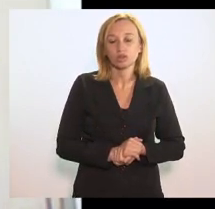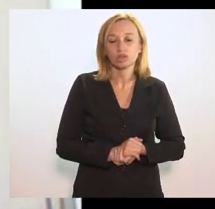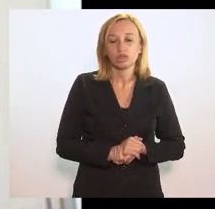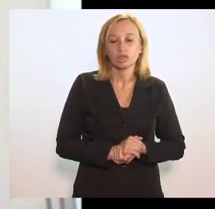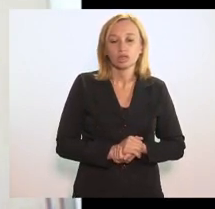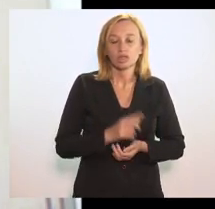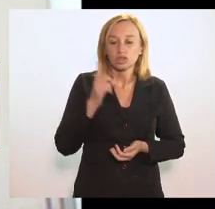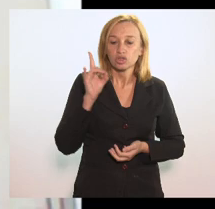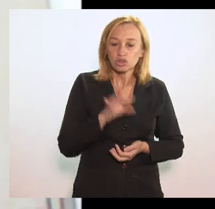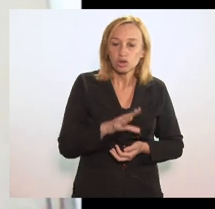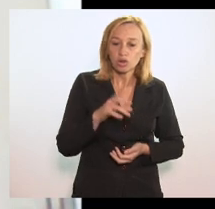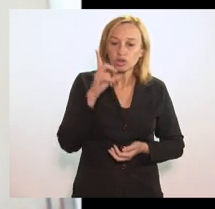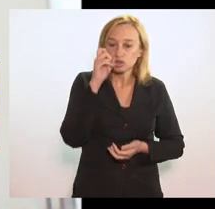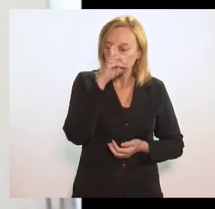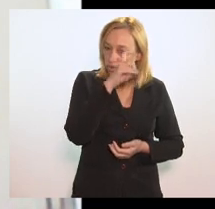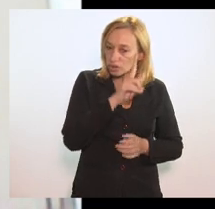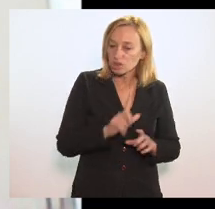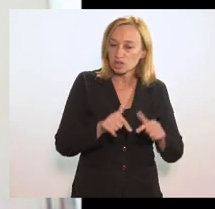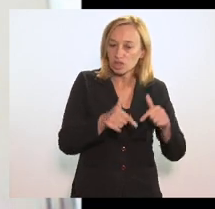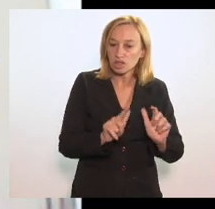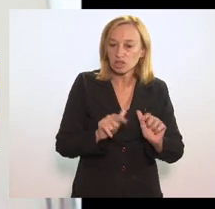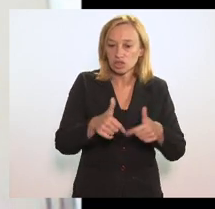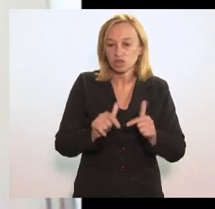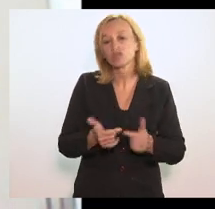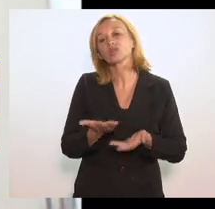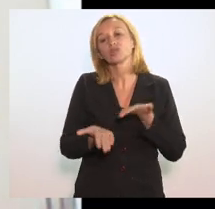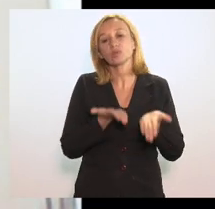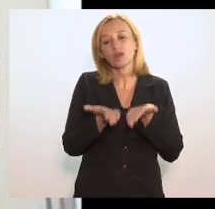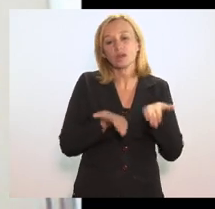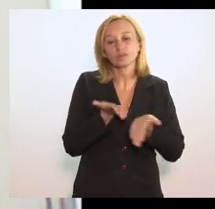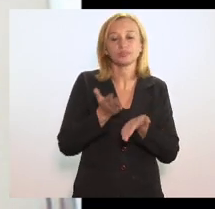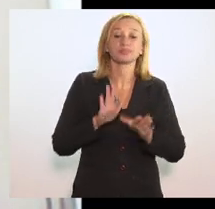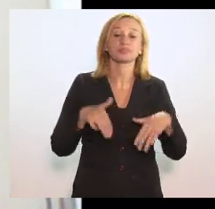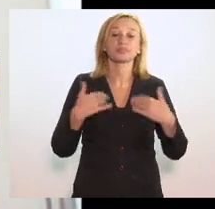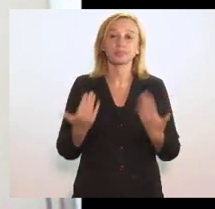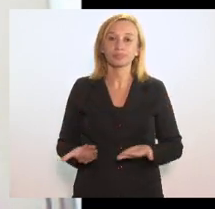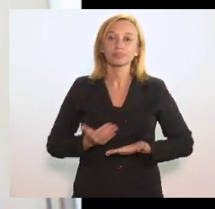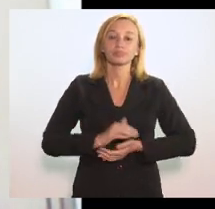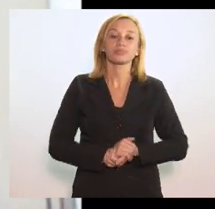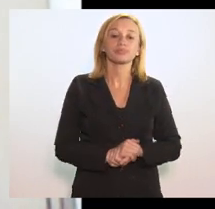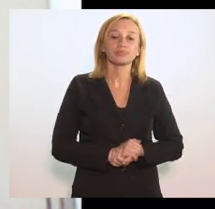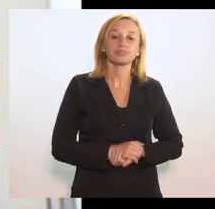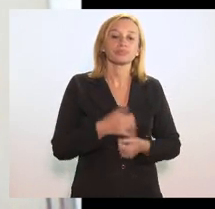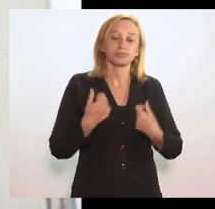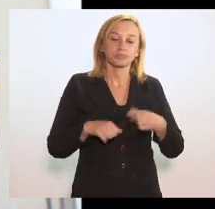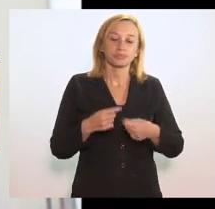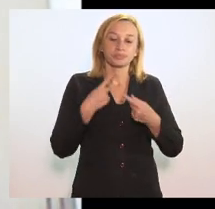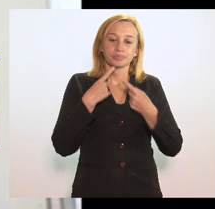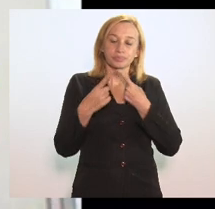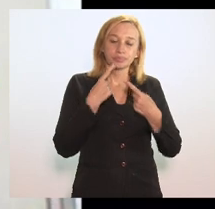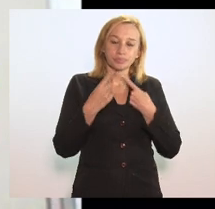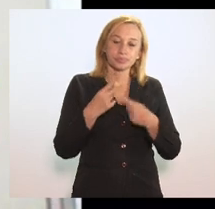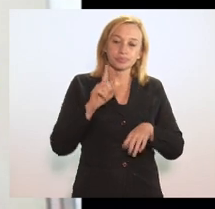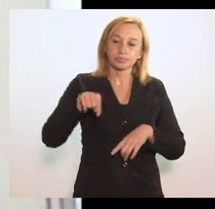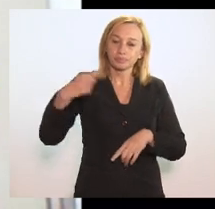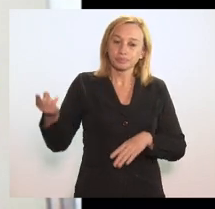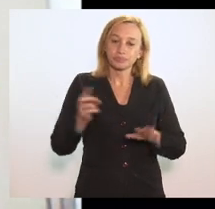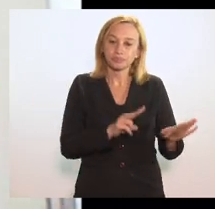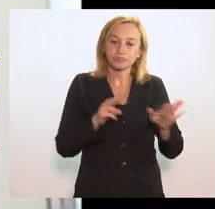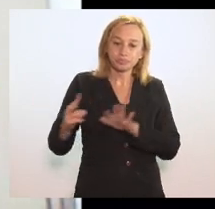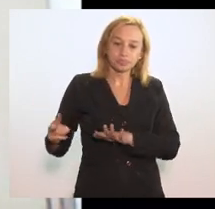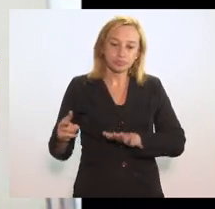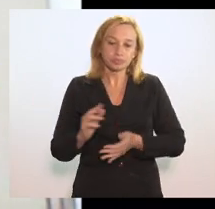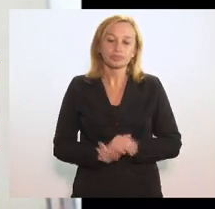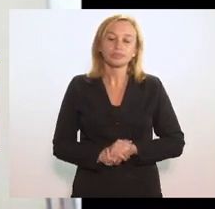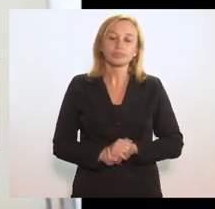funcionamento, só dificulta as medidas de cuidado. Então, a gente vai ter que fazer esse debate pelas próximas semanas, esse debate está colocado, nós